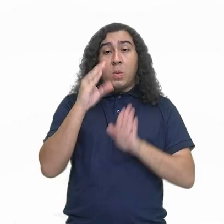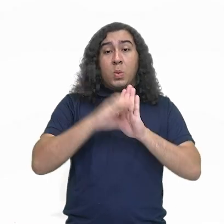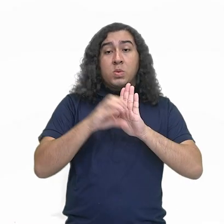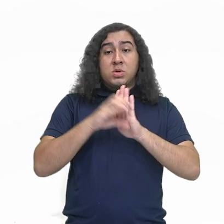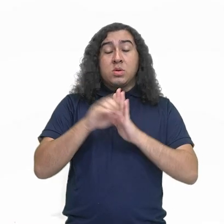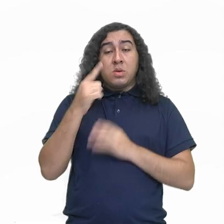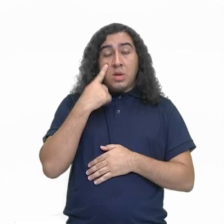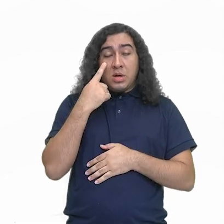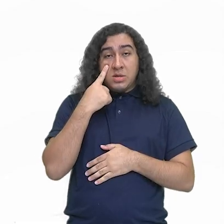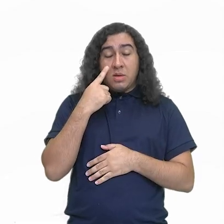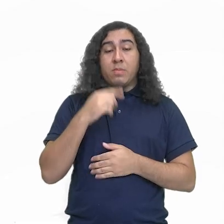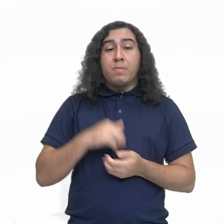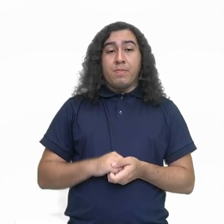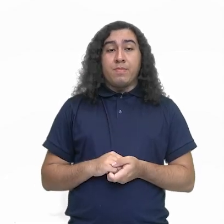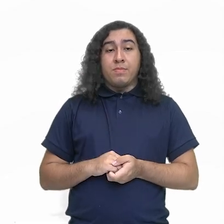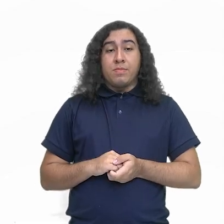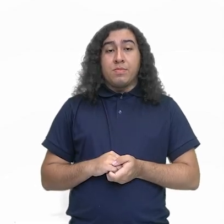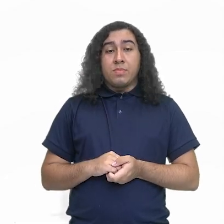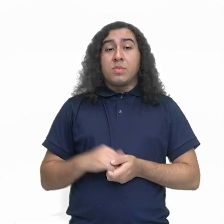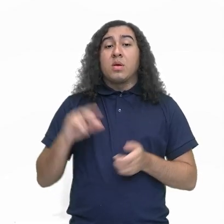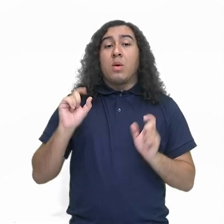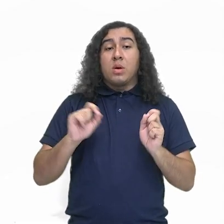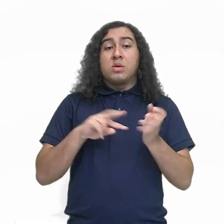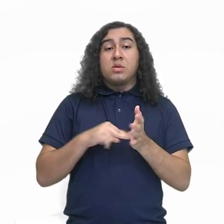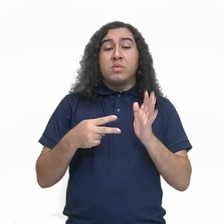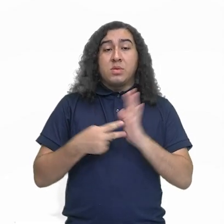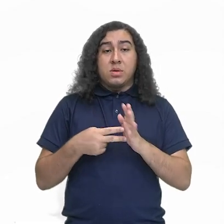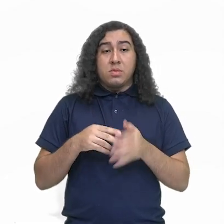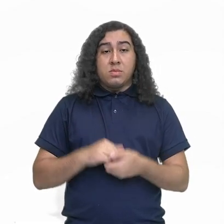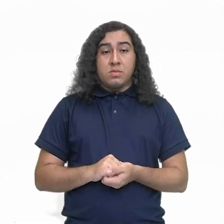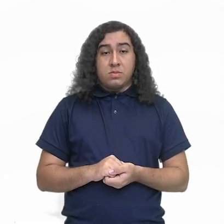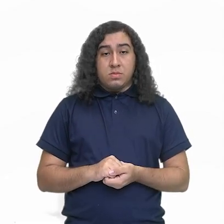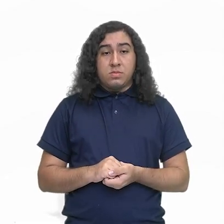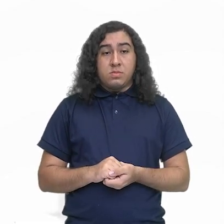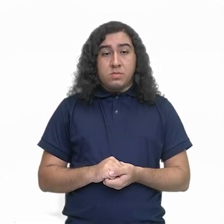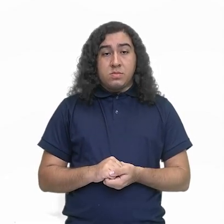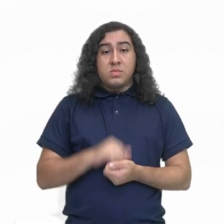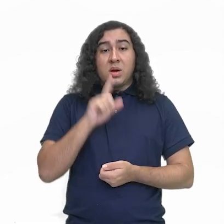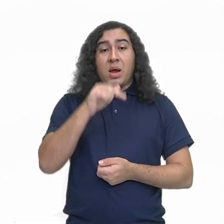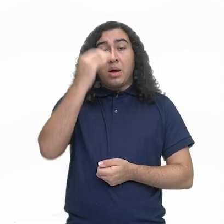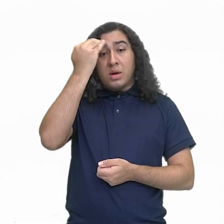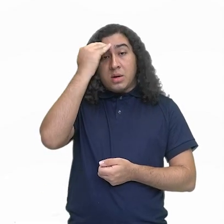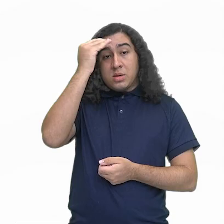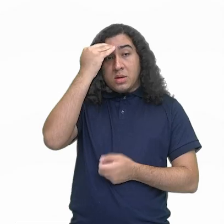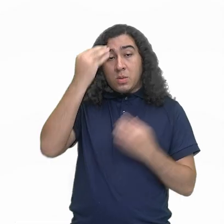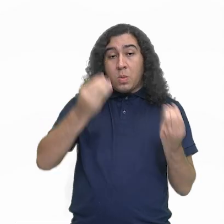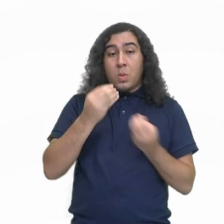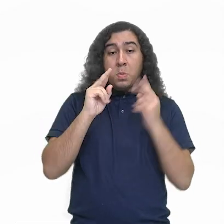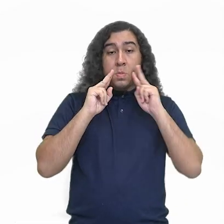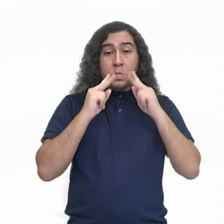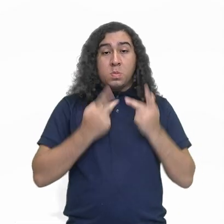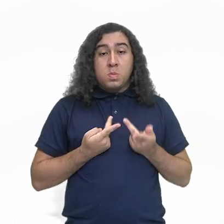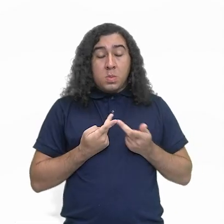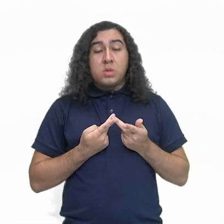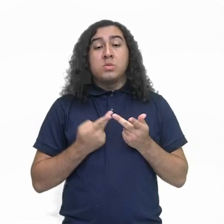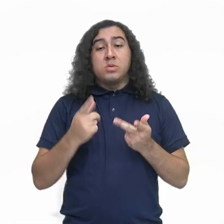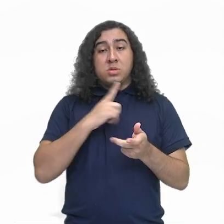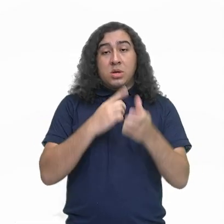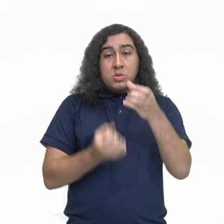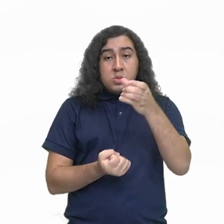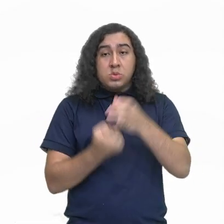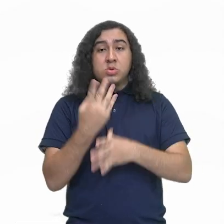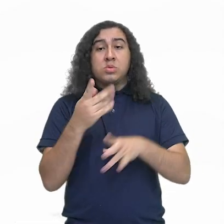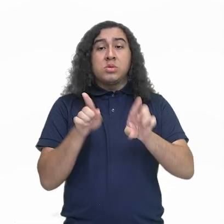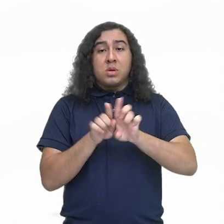de antropologia, que busca compreender como o ser humano formou-se e tornou-se